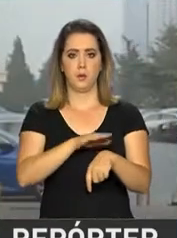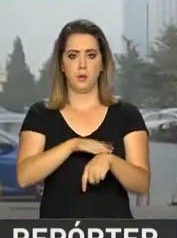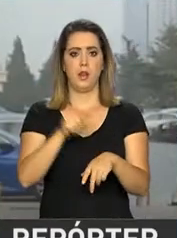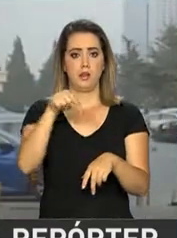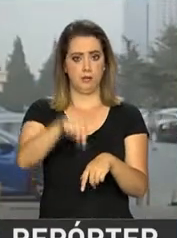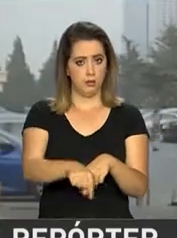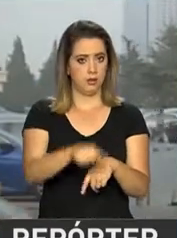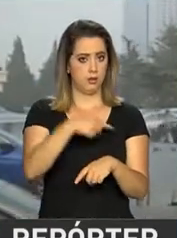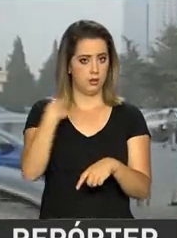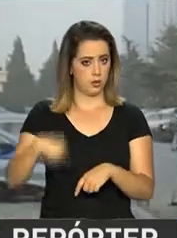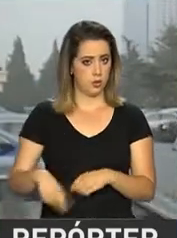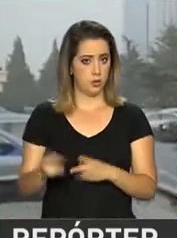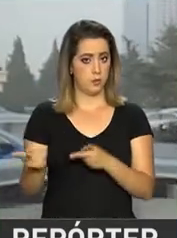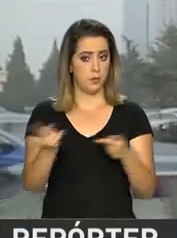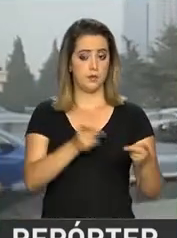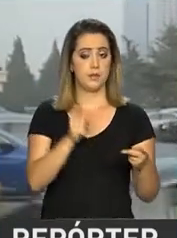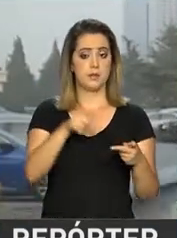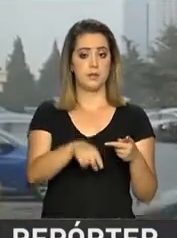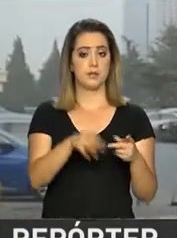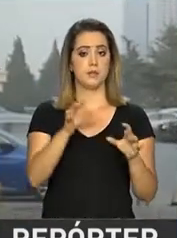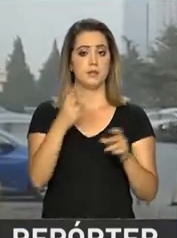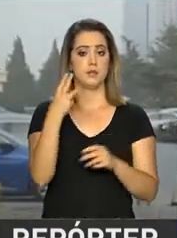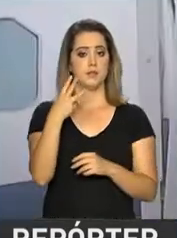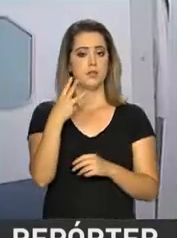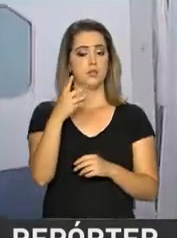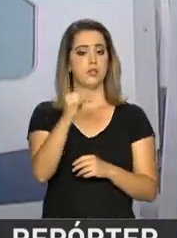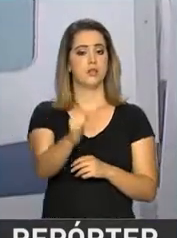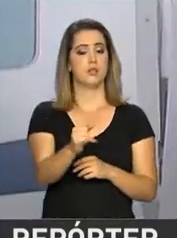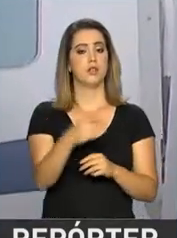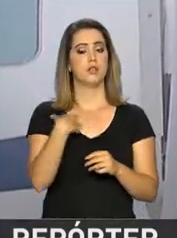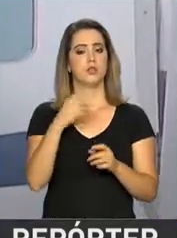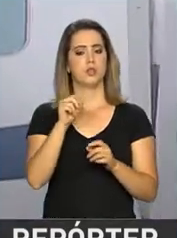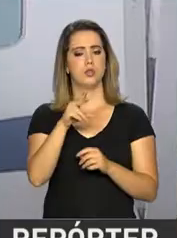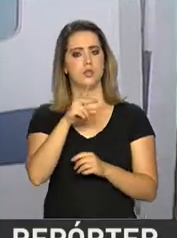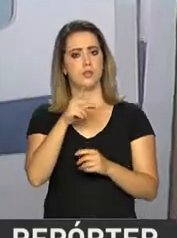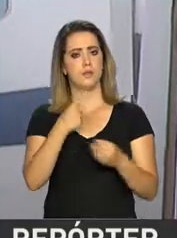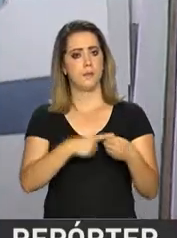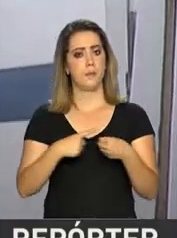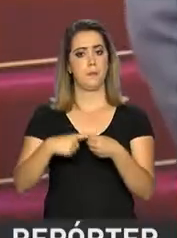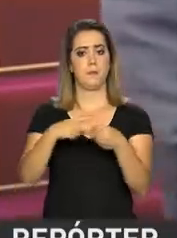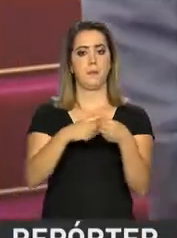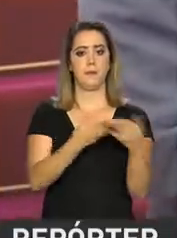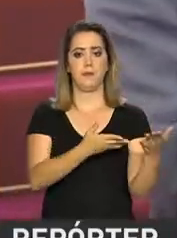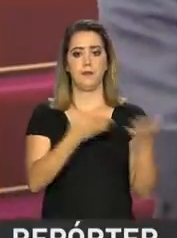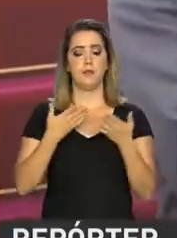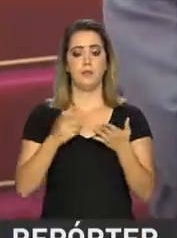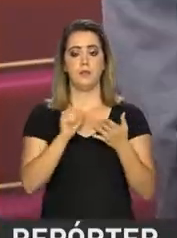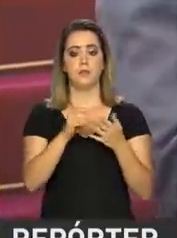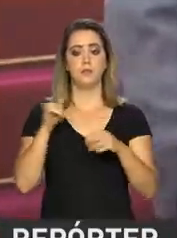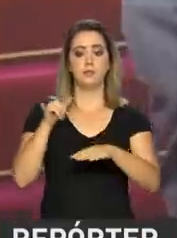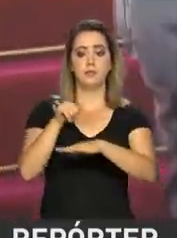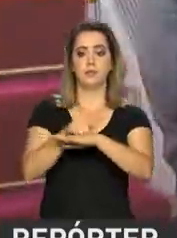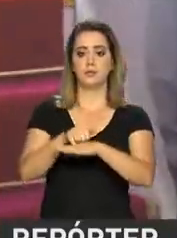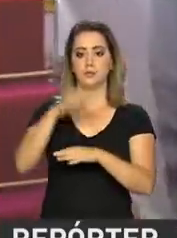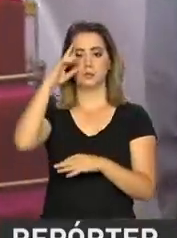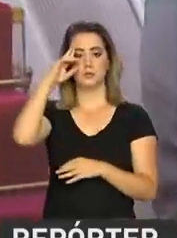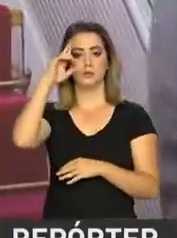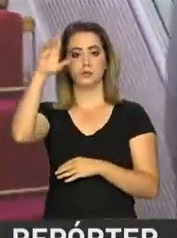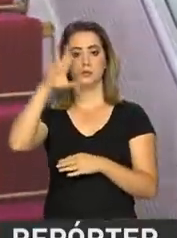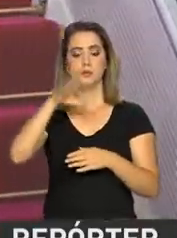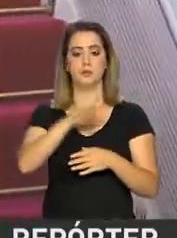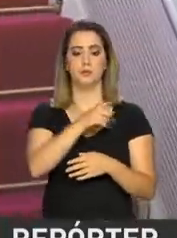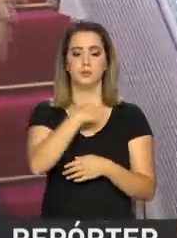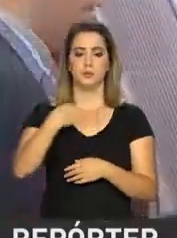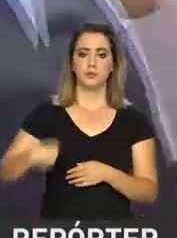para uma visita oficial de três dias à cidade e foi recebido no aeroporto da capital por autoridades chinesas